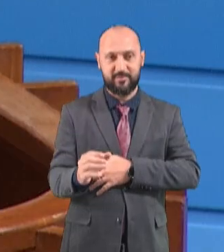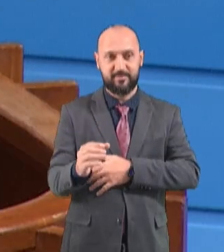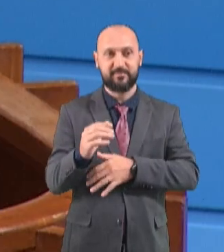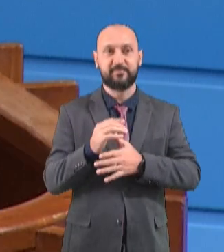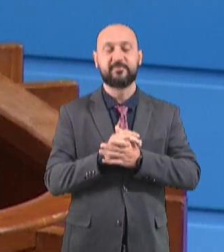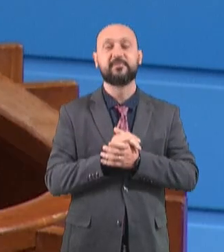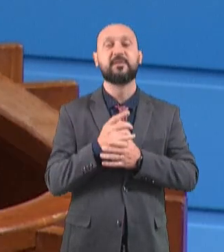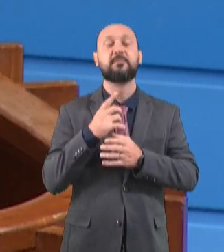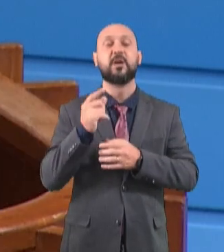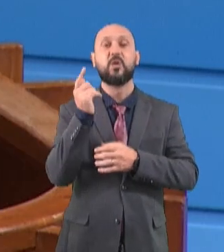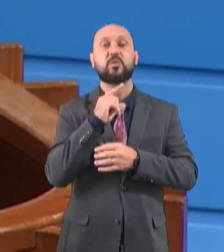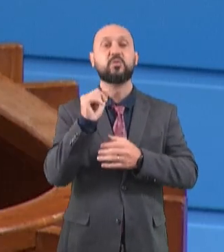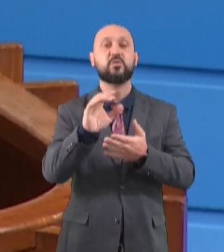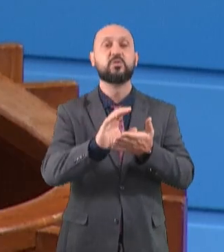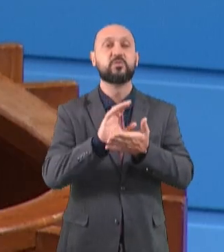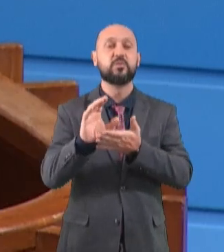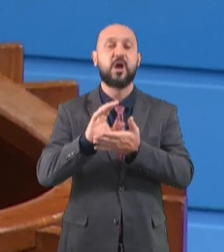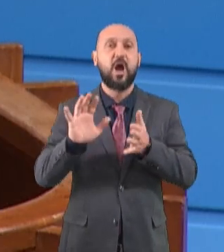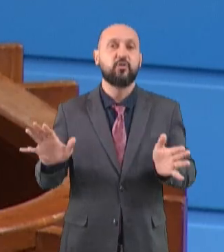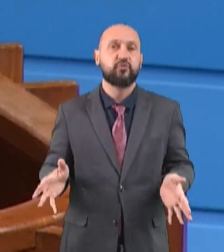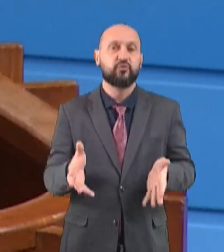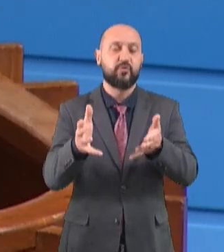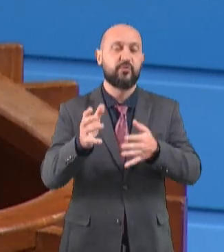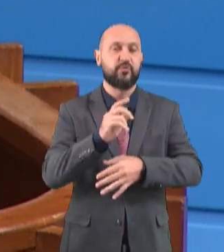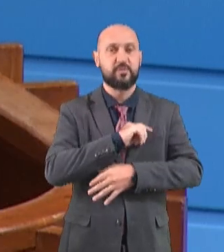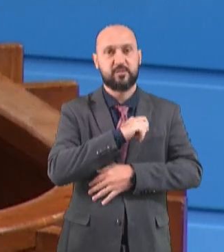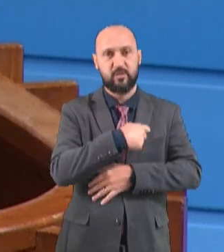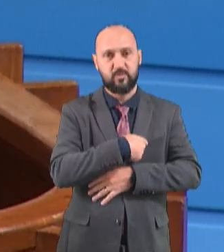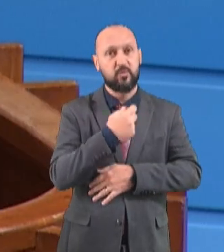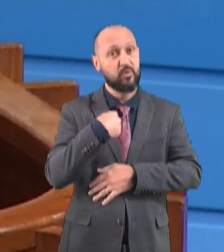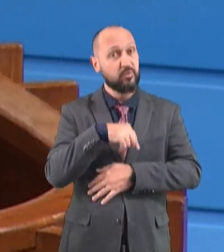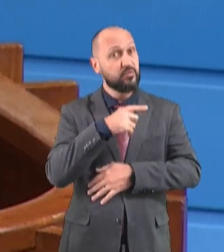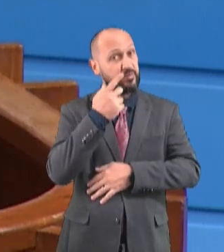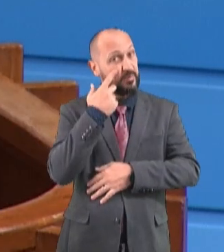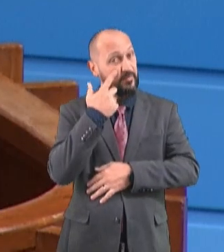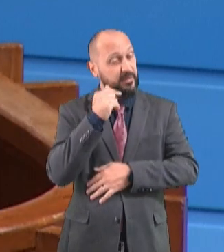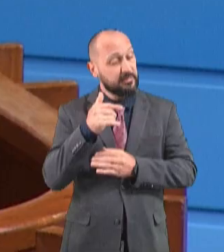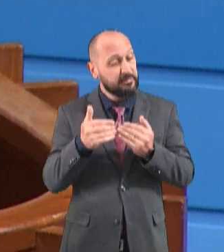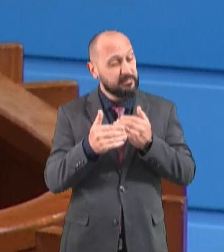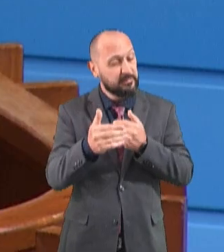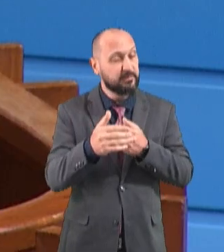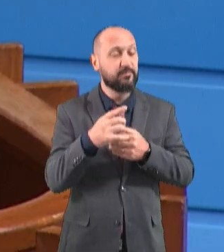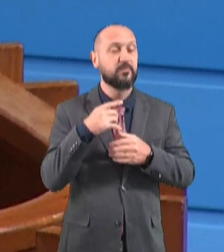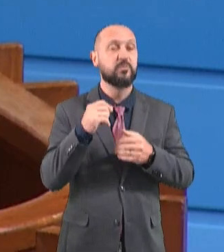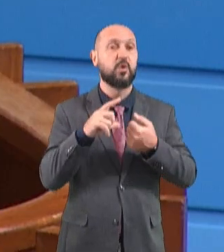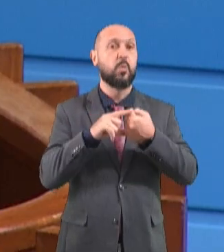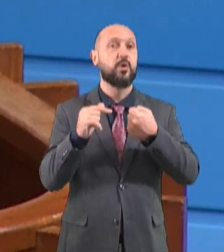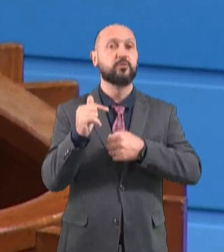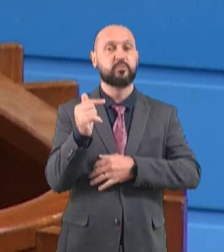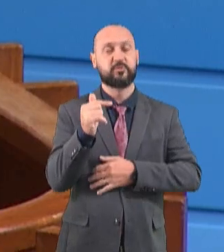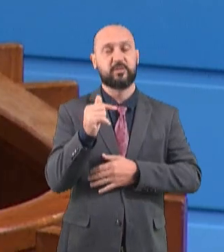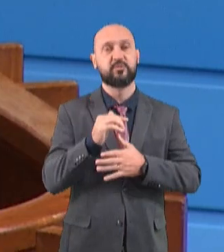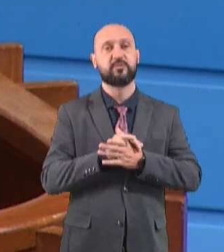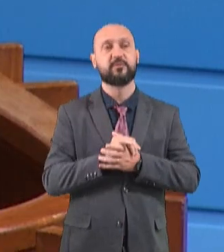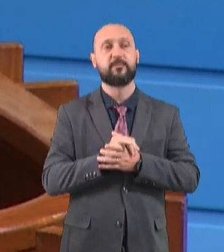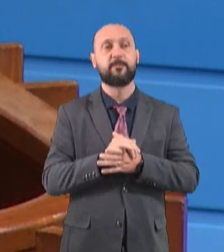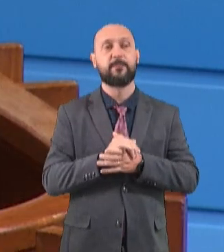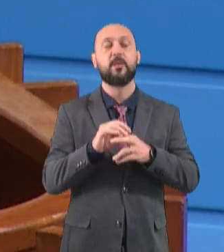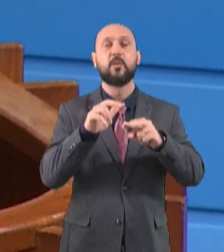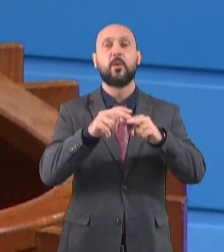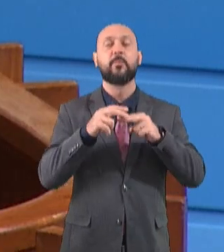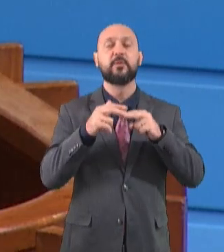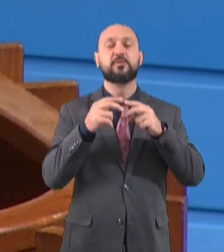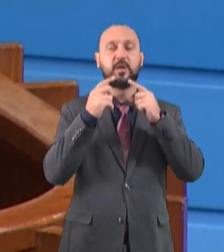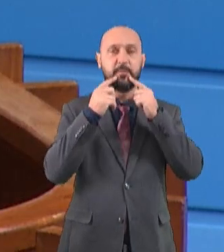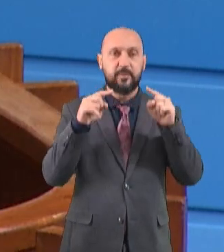criminosas para o recebimento de incentivo fiscal. É isso que nós vamos estar fazendo aqui, pelo menos com o artigo 7º. Por isso a minha